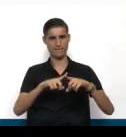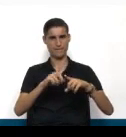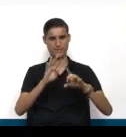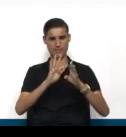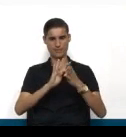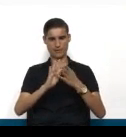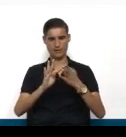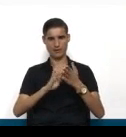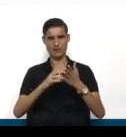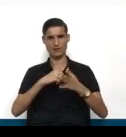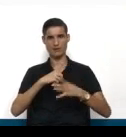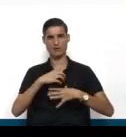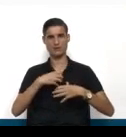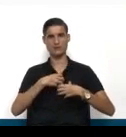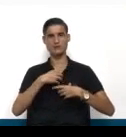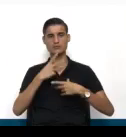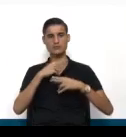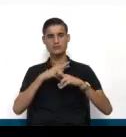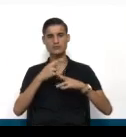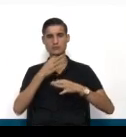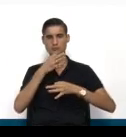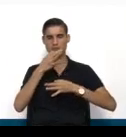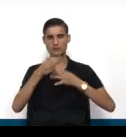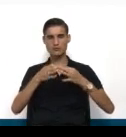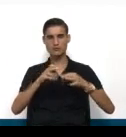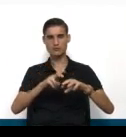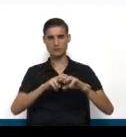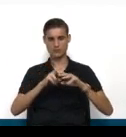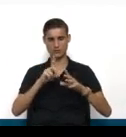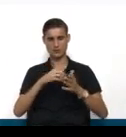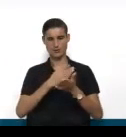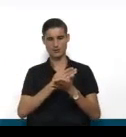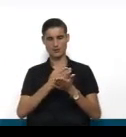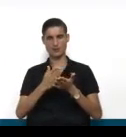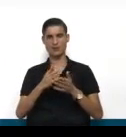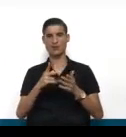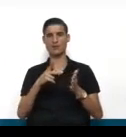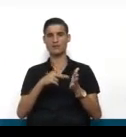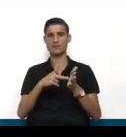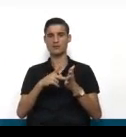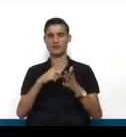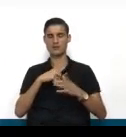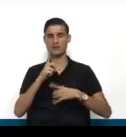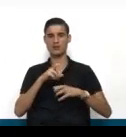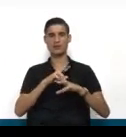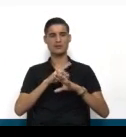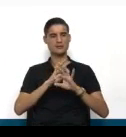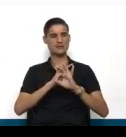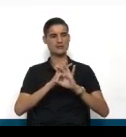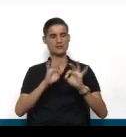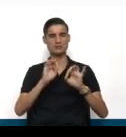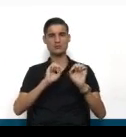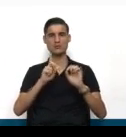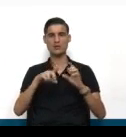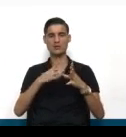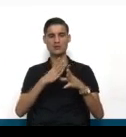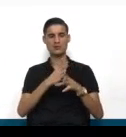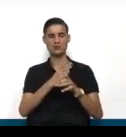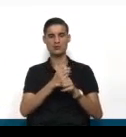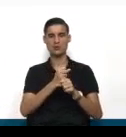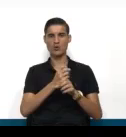trigonométricas de mesmo argumento, então a série de Fourier da condição inicial, na verdade, é simplesmente uma